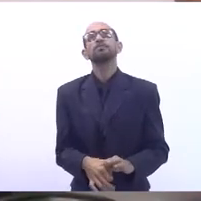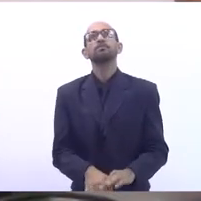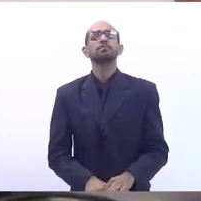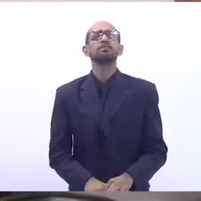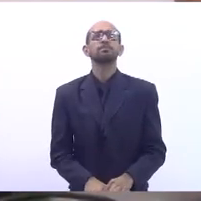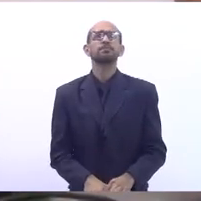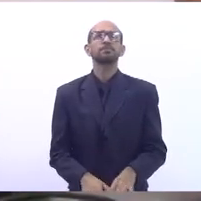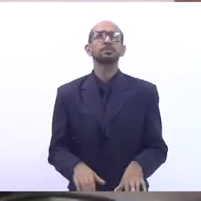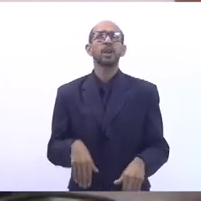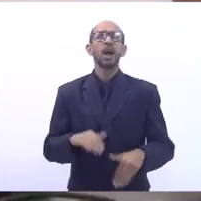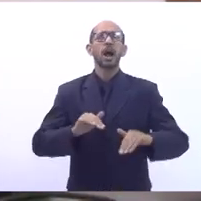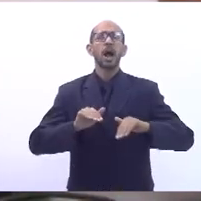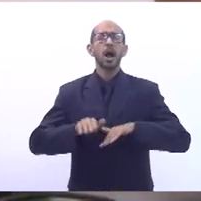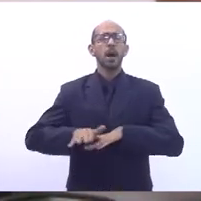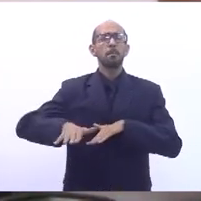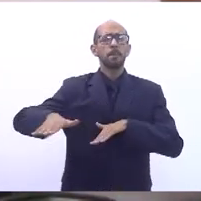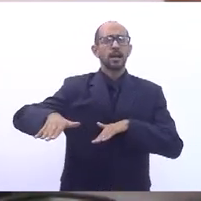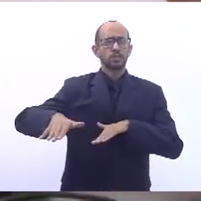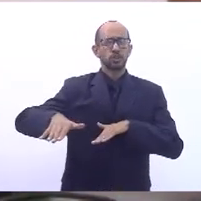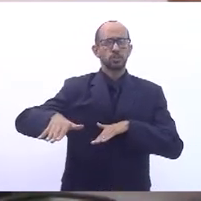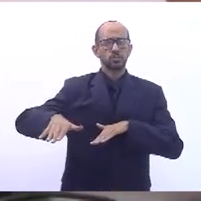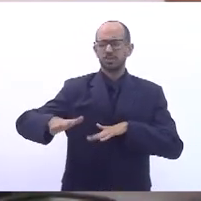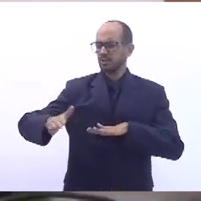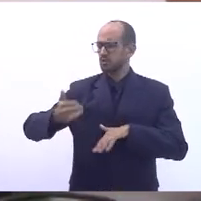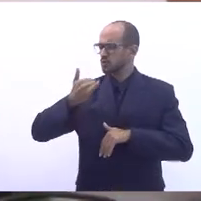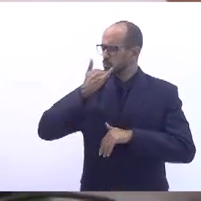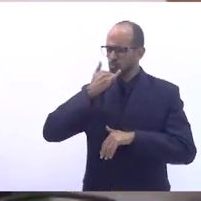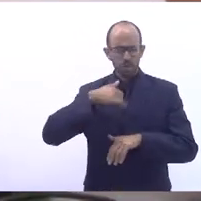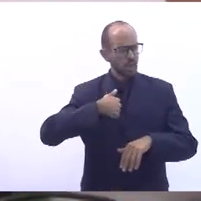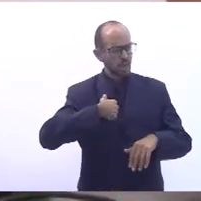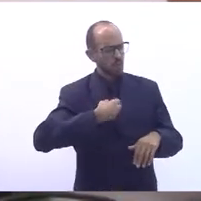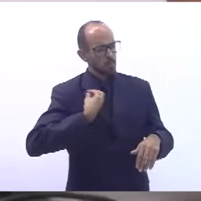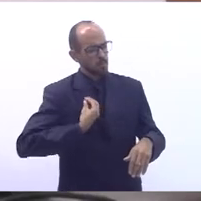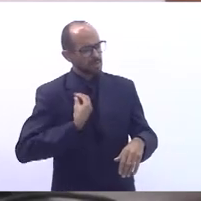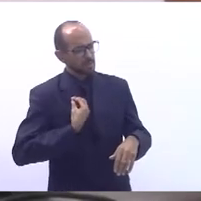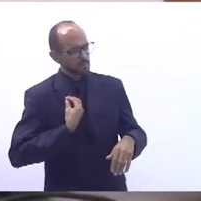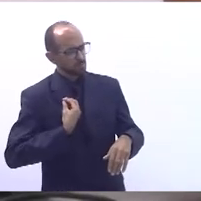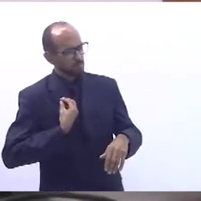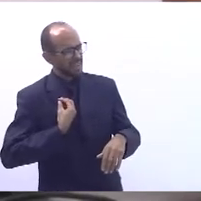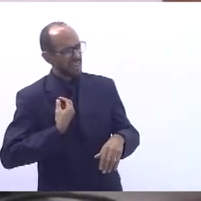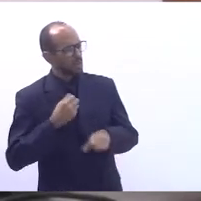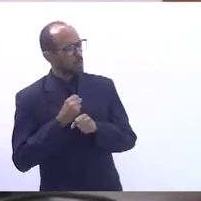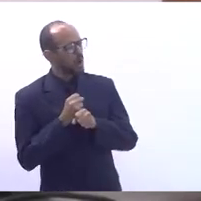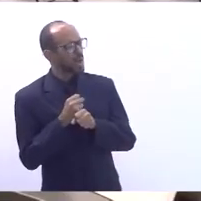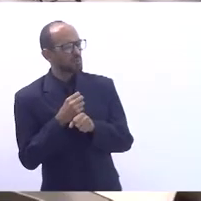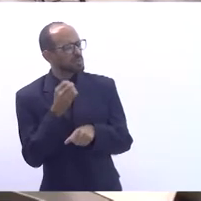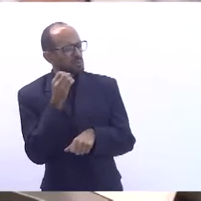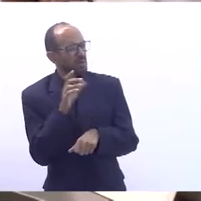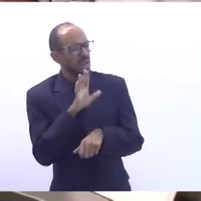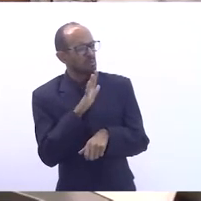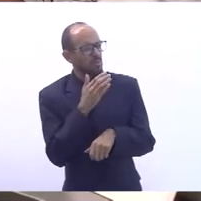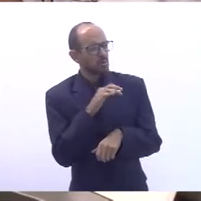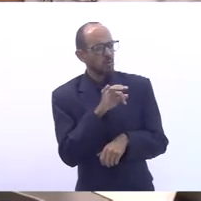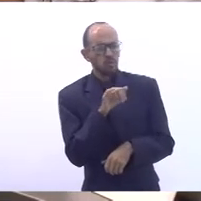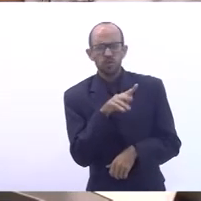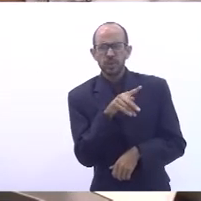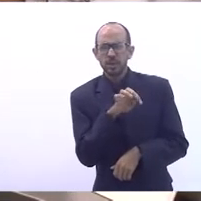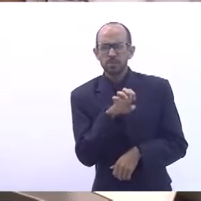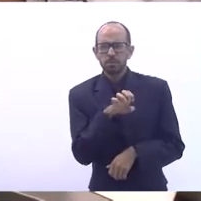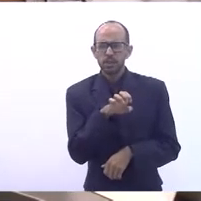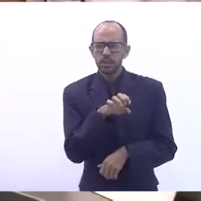e a marcha das favelas ela tem um dos anos qual foi qual foi o ano que eu participei com Felipe